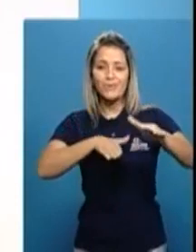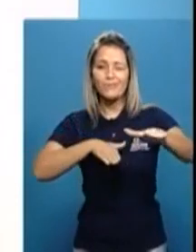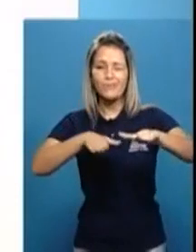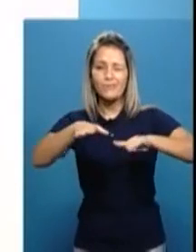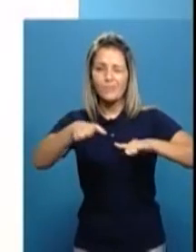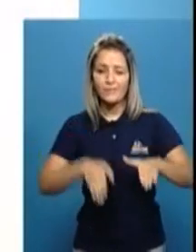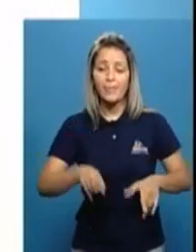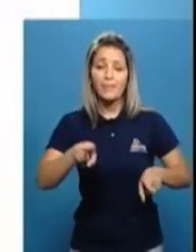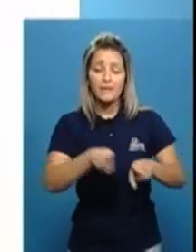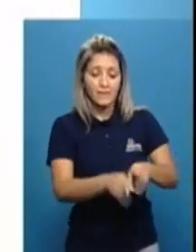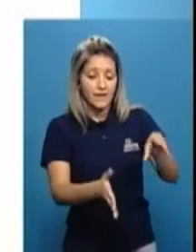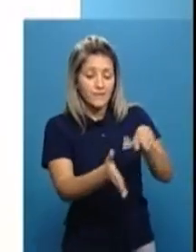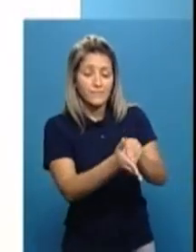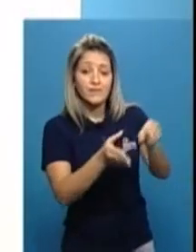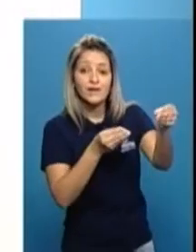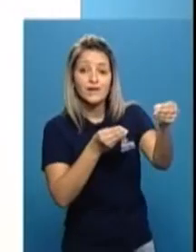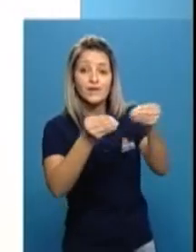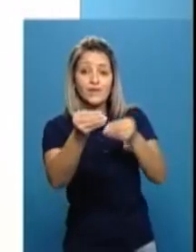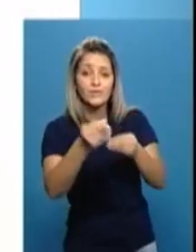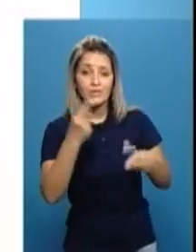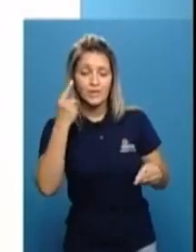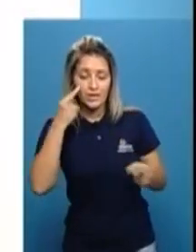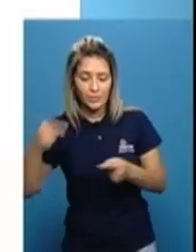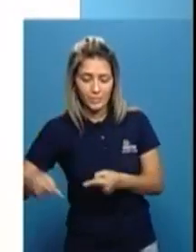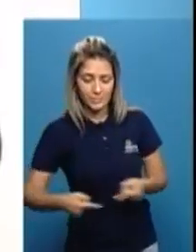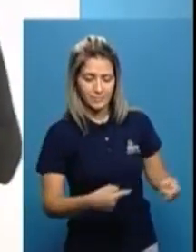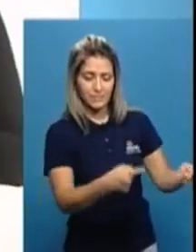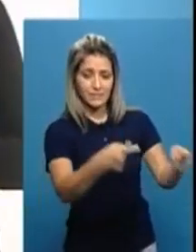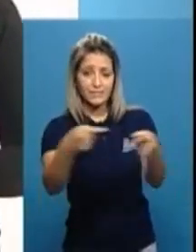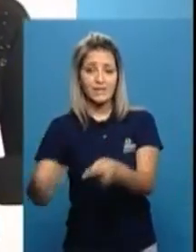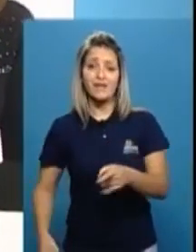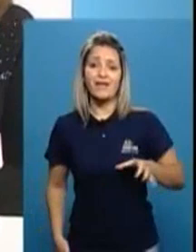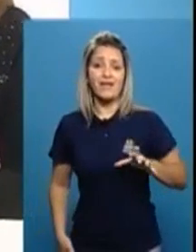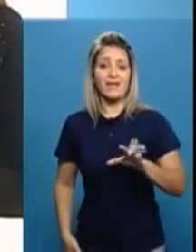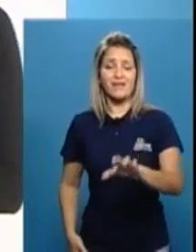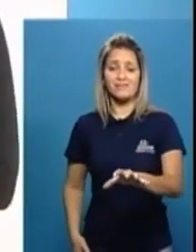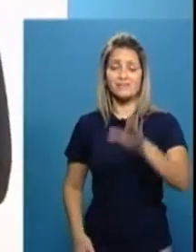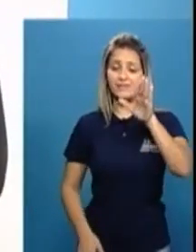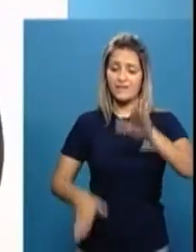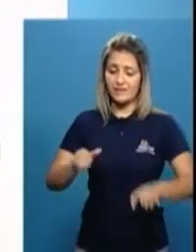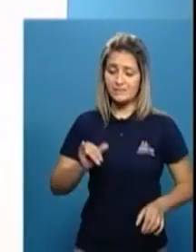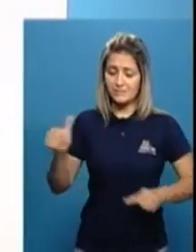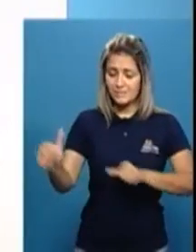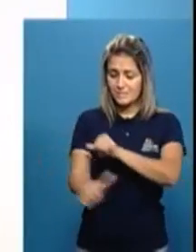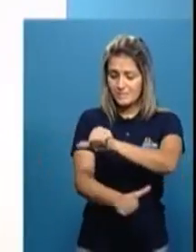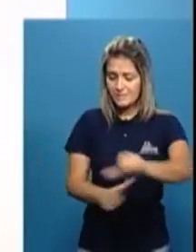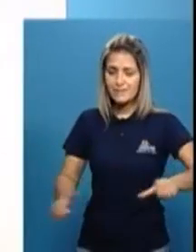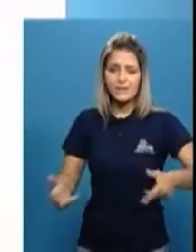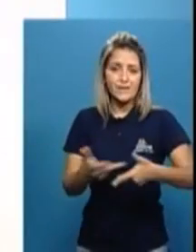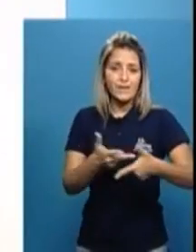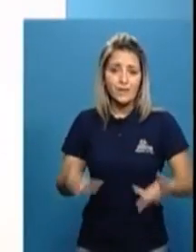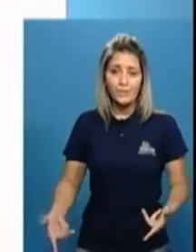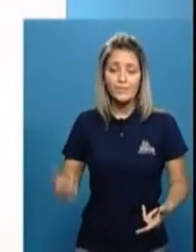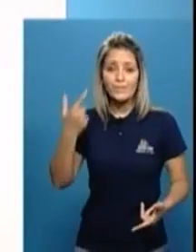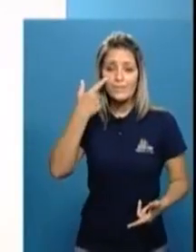de flexibilidade da linha, porque o sistema pode demorar um pouquinho para responder às mudanças no caso de introdução de um